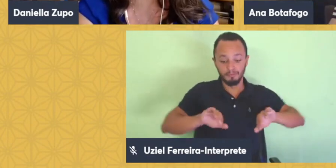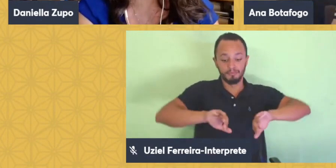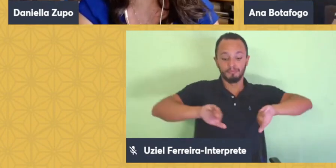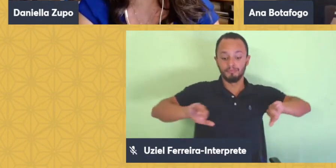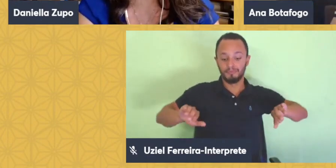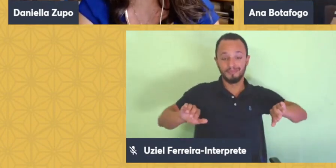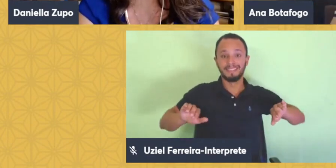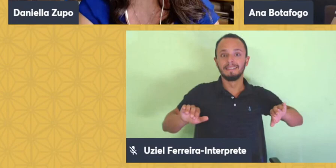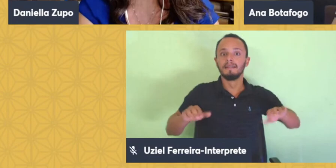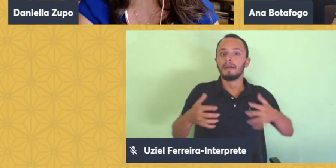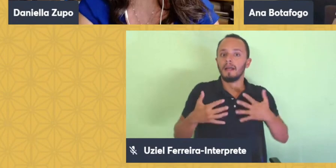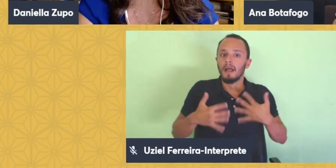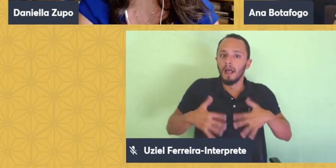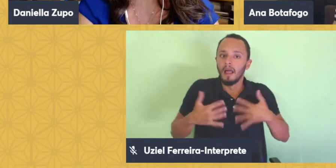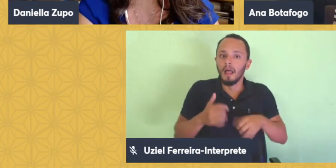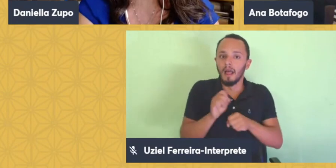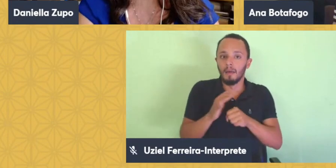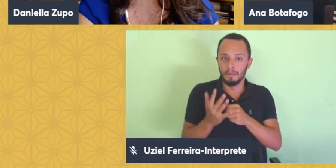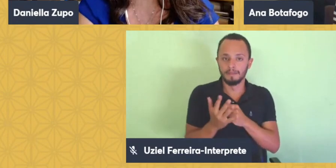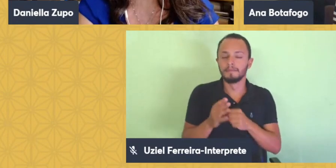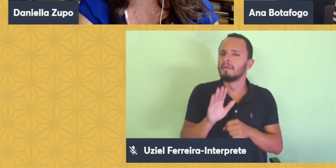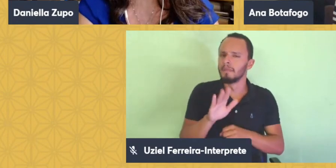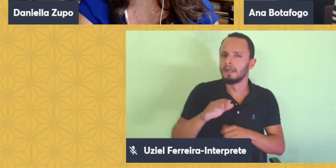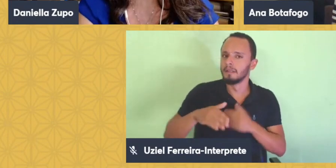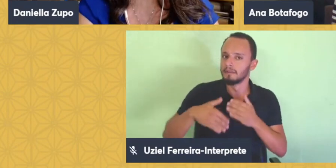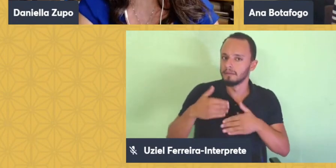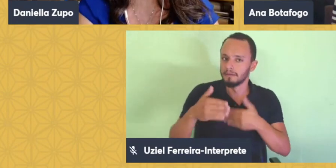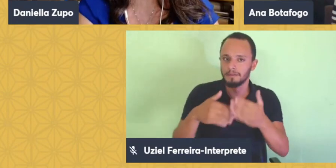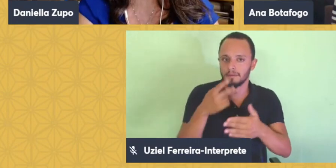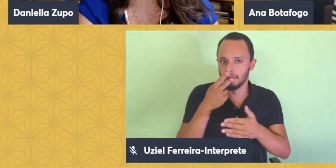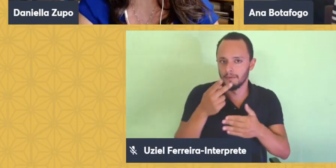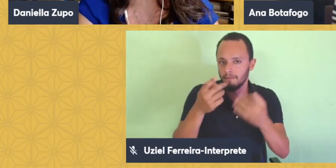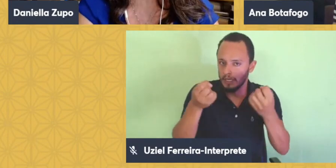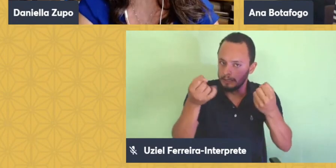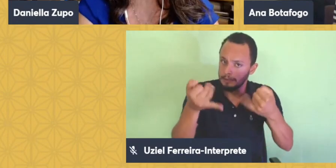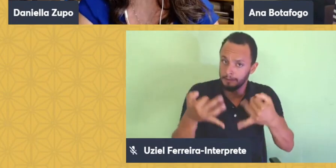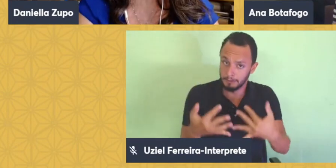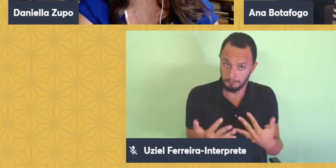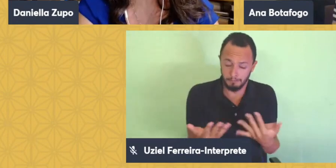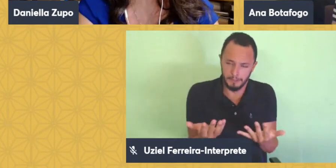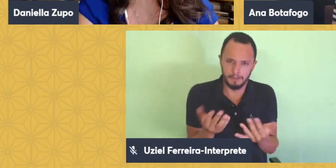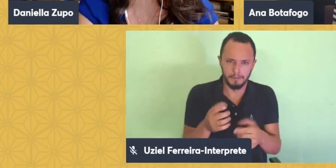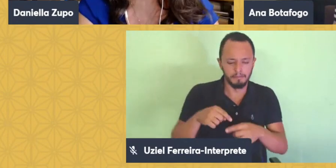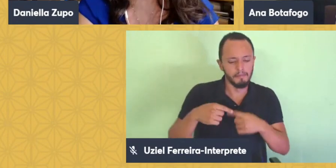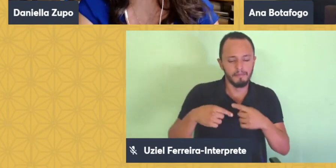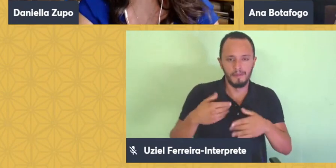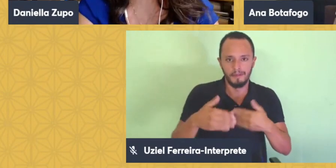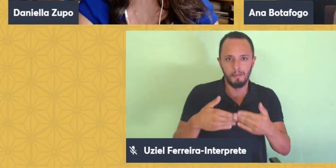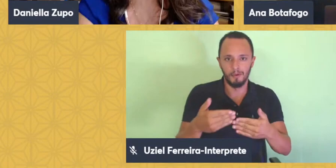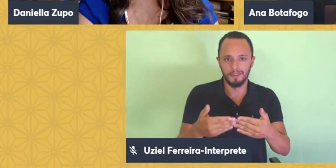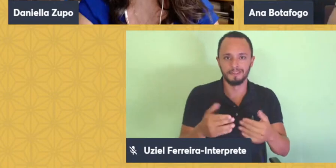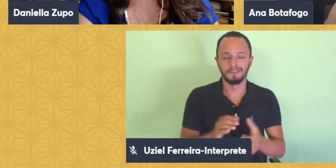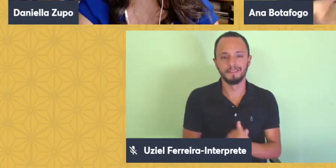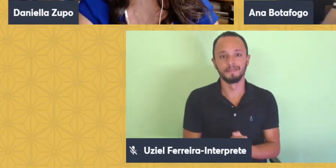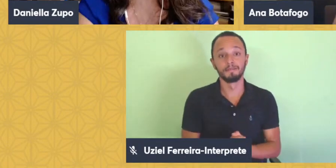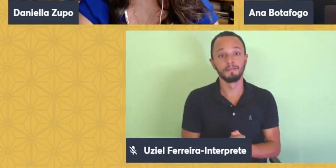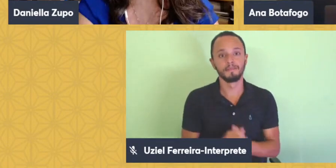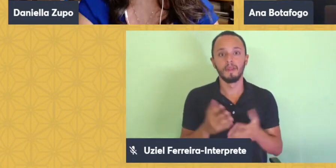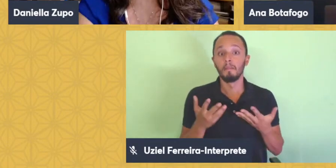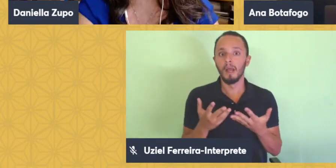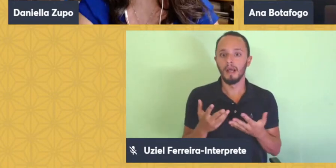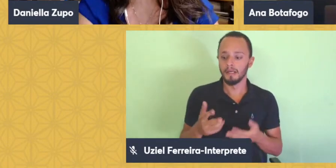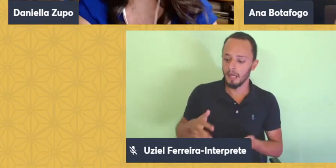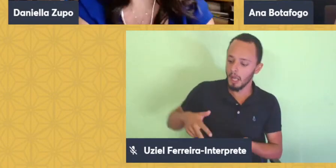eu vou deixar um pouquinho mais tarde para a gente falar sobre isso mas as costuras eu